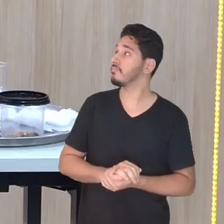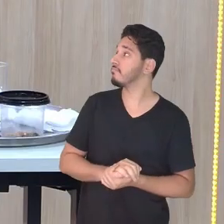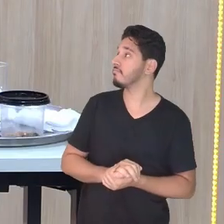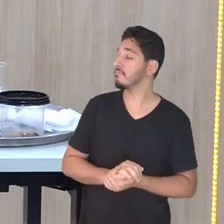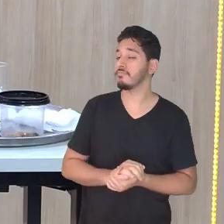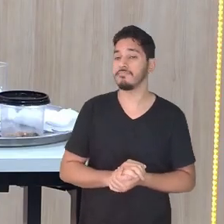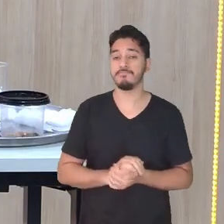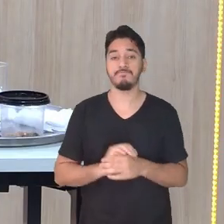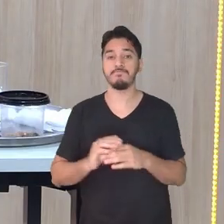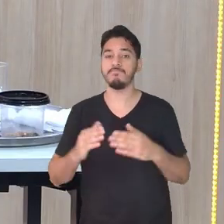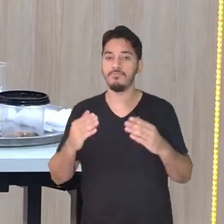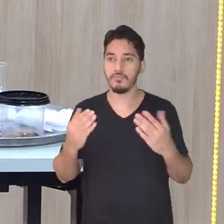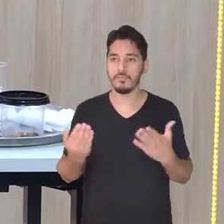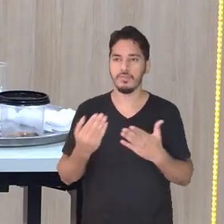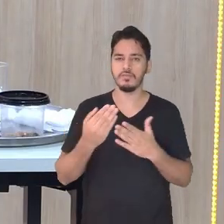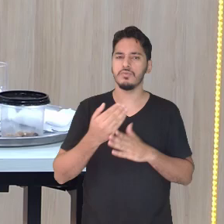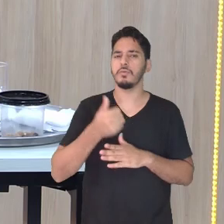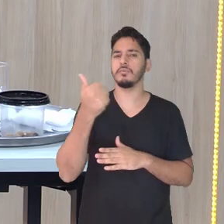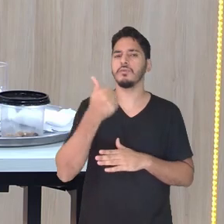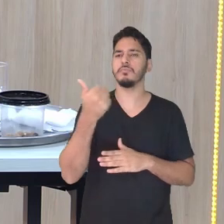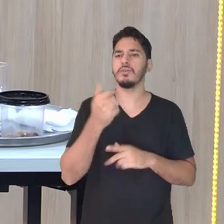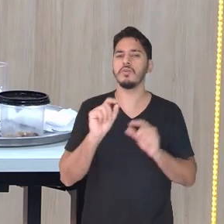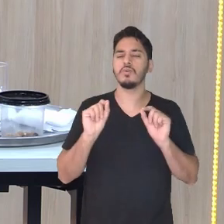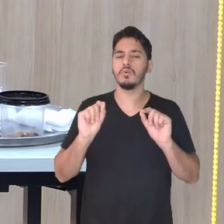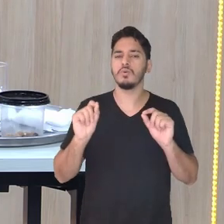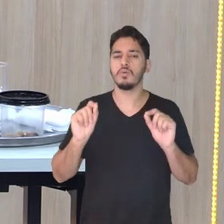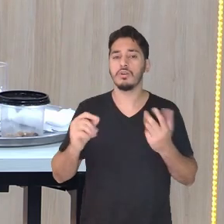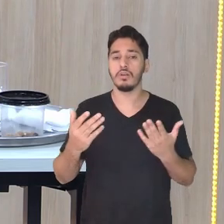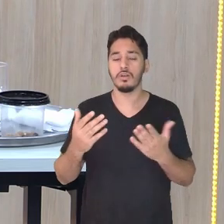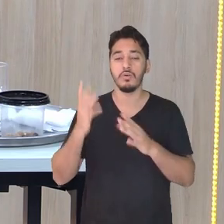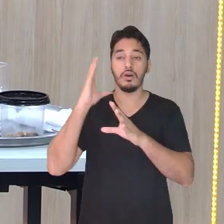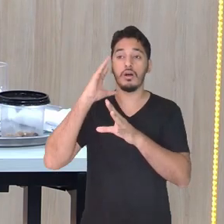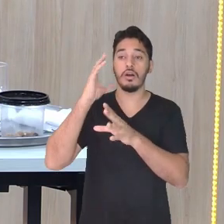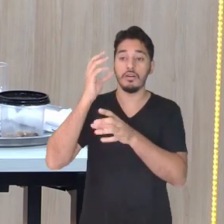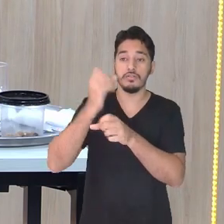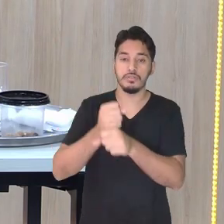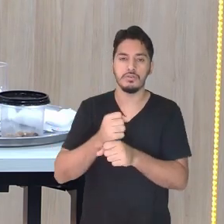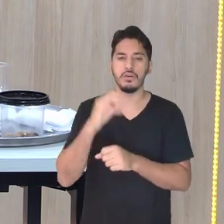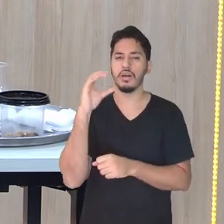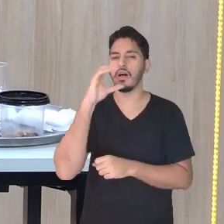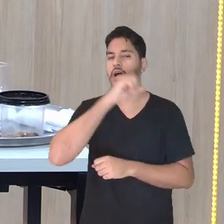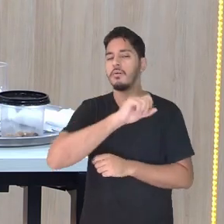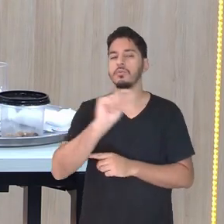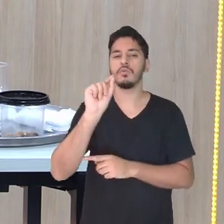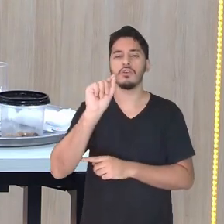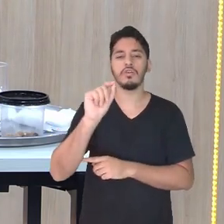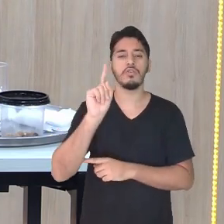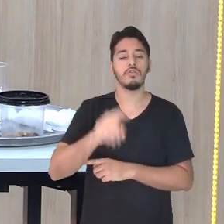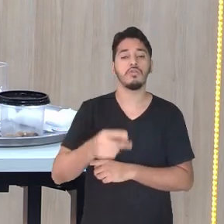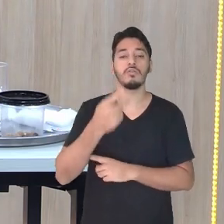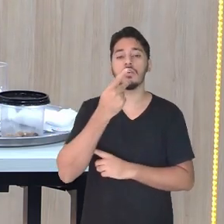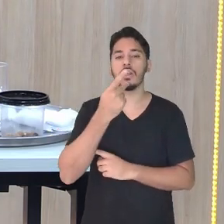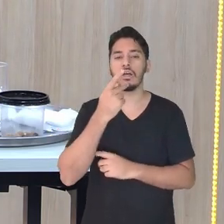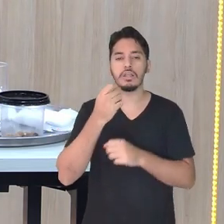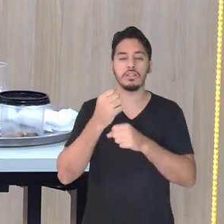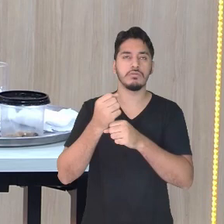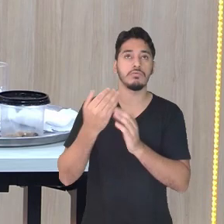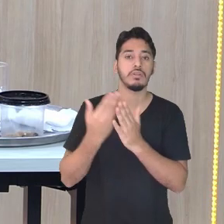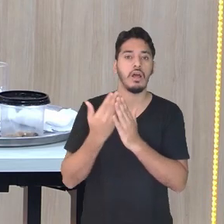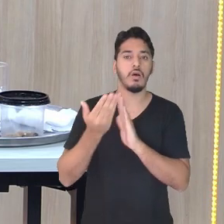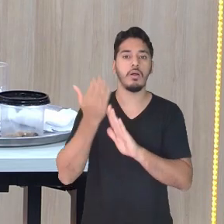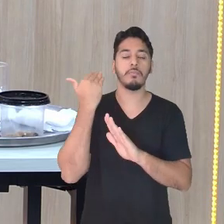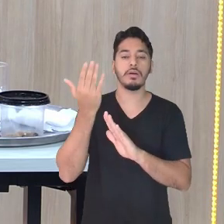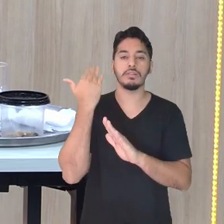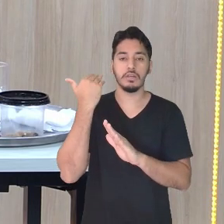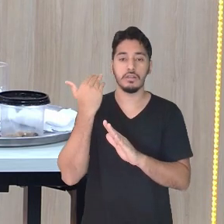é, Cláudia. Vamos ver primeiro, professora Cláudia, fazer uma revisão, vamos ver rapidinho o que foi visto na aula passada. E é uma